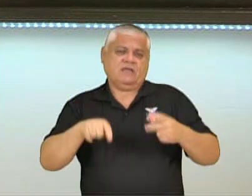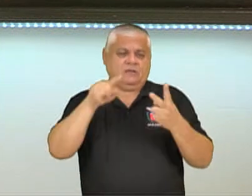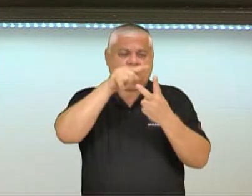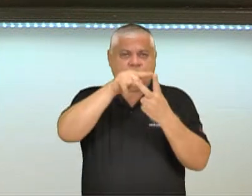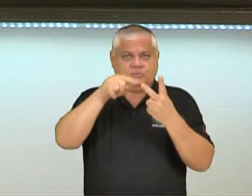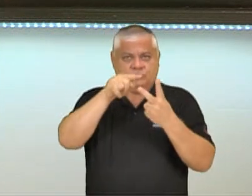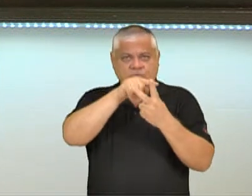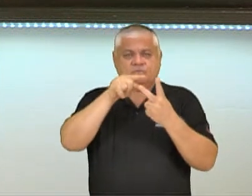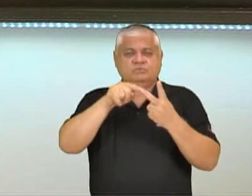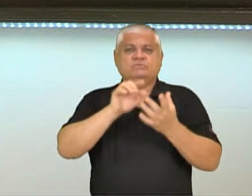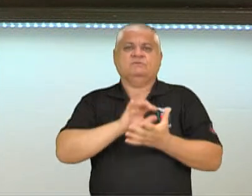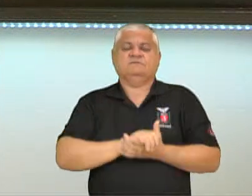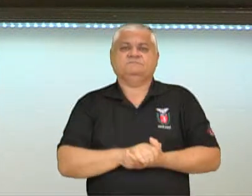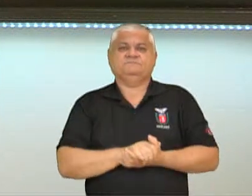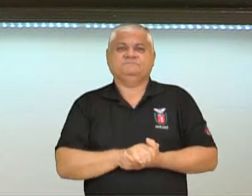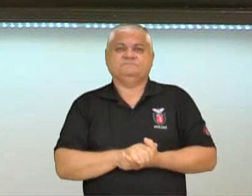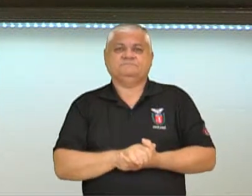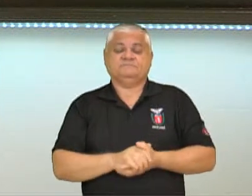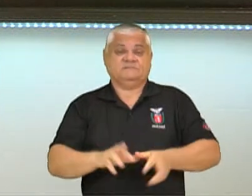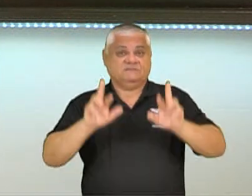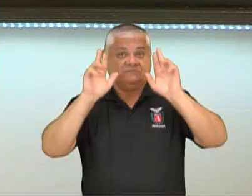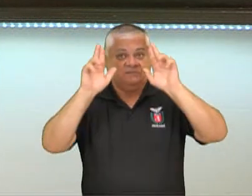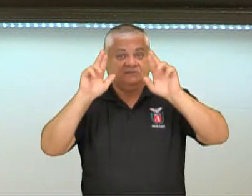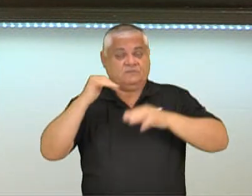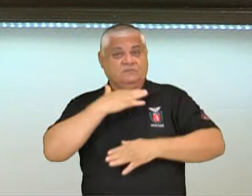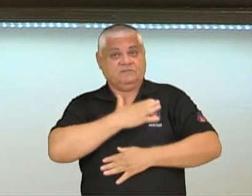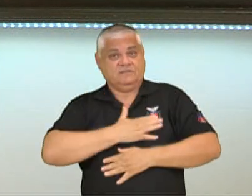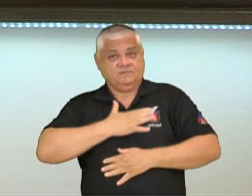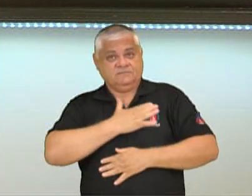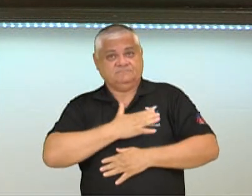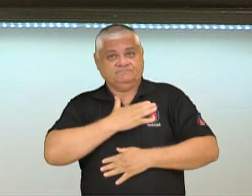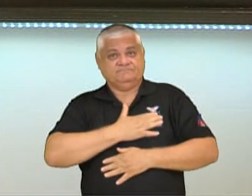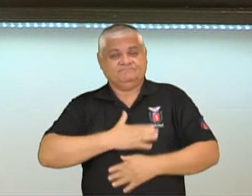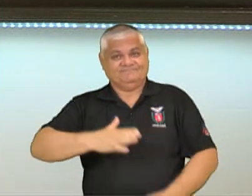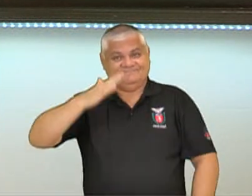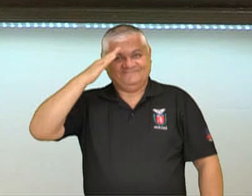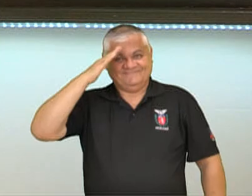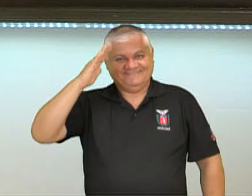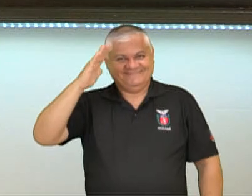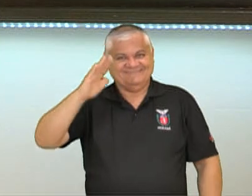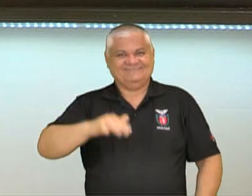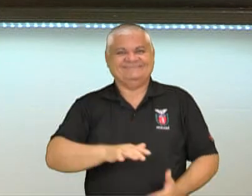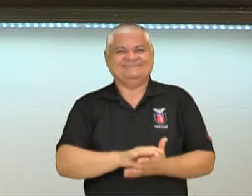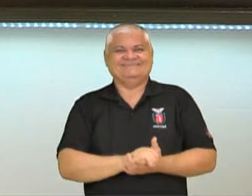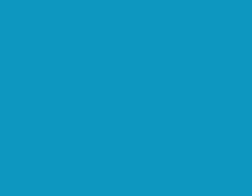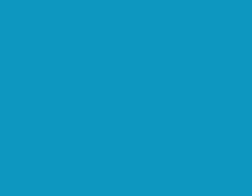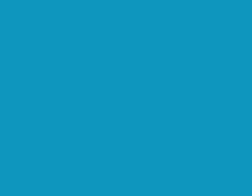né, e ponto de interrogação. Espero que vocês tenham gostado e até breve.